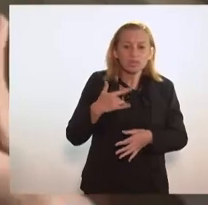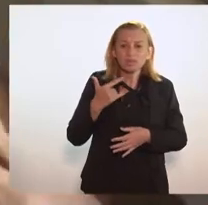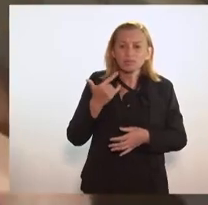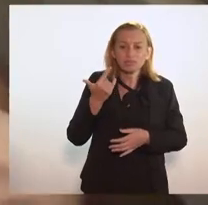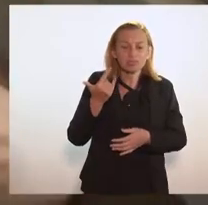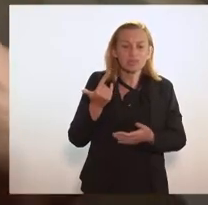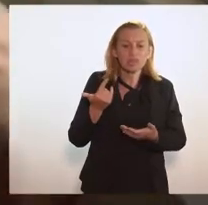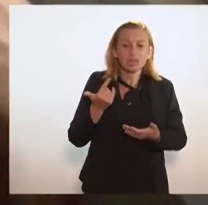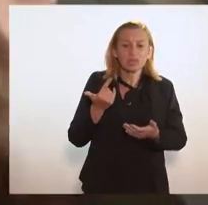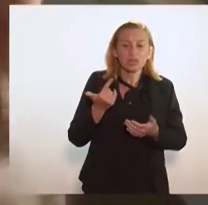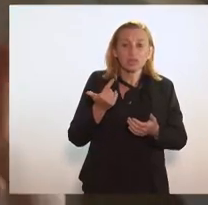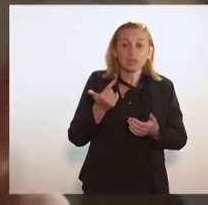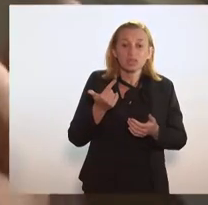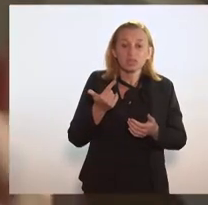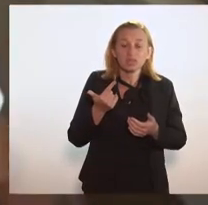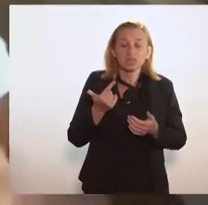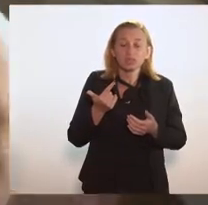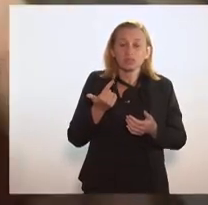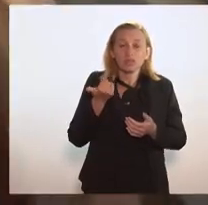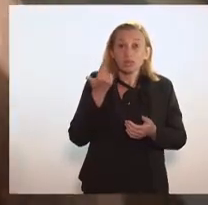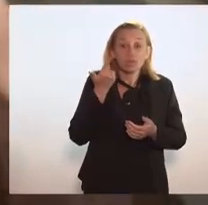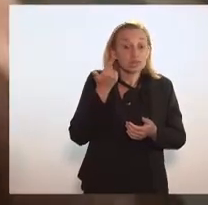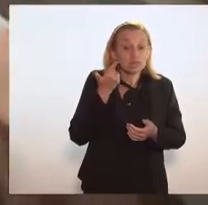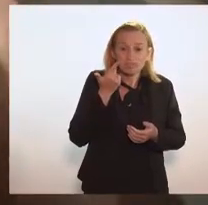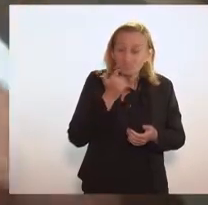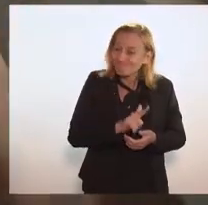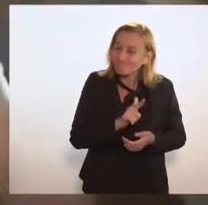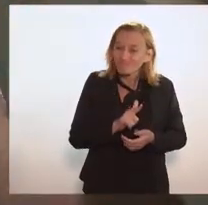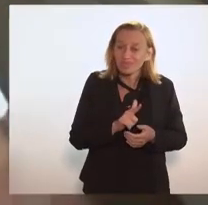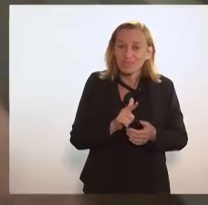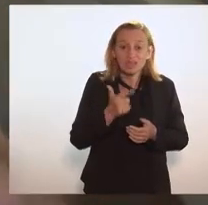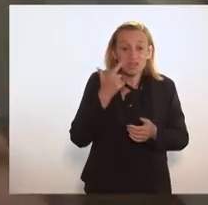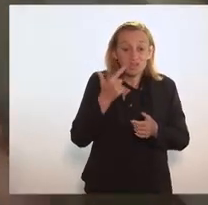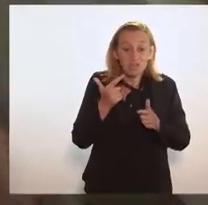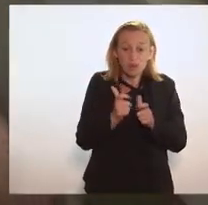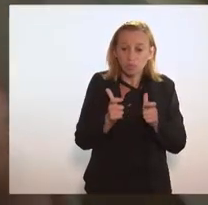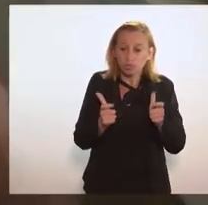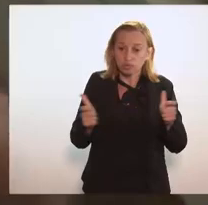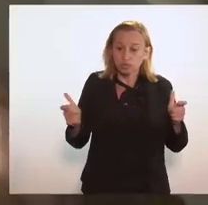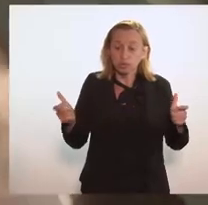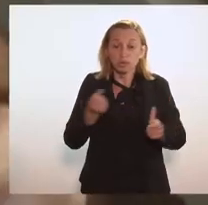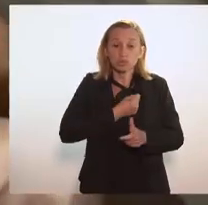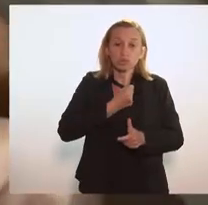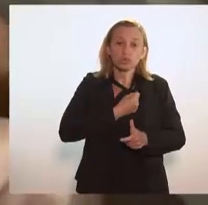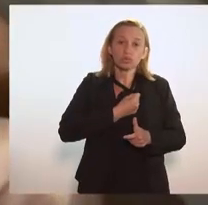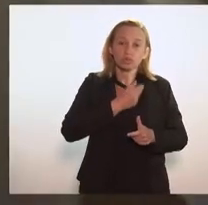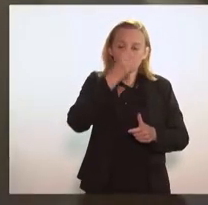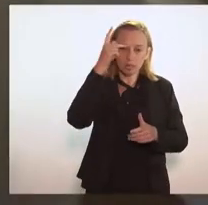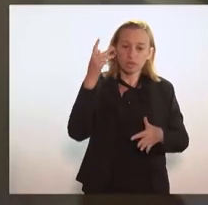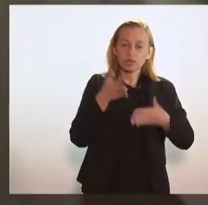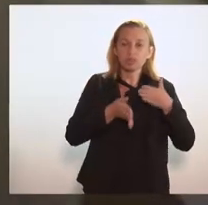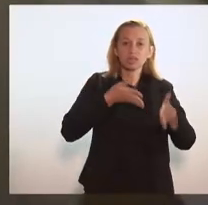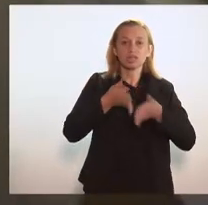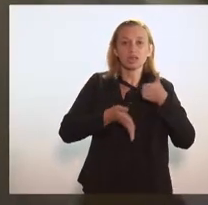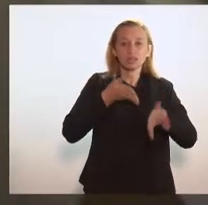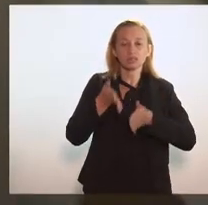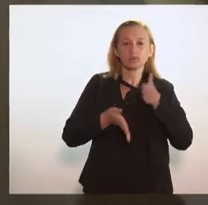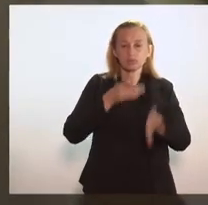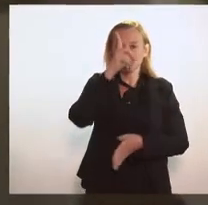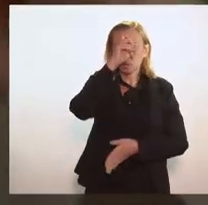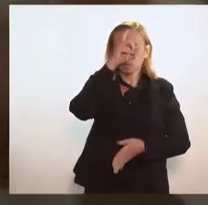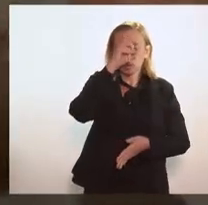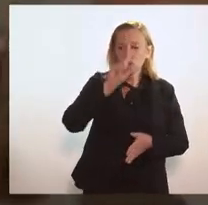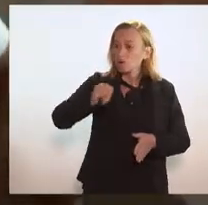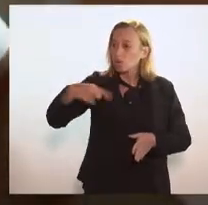o volume de Atendimento à demanda reprimida de pagar Marta Rocha de outras doenças